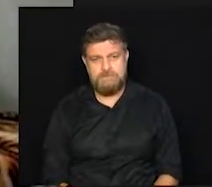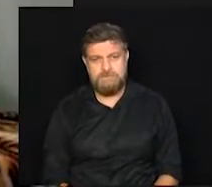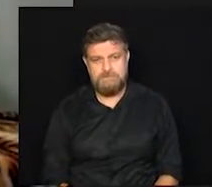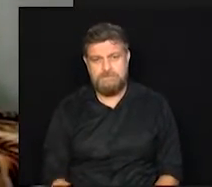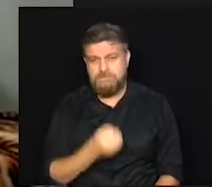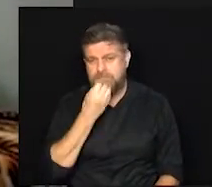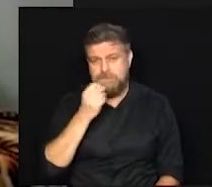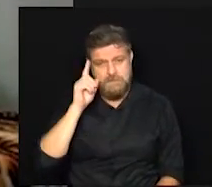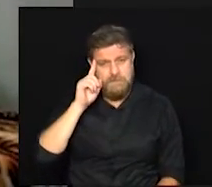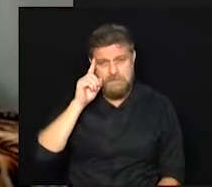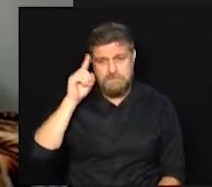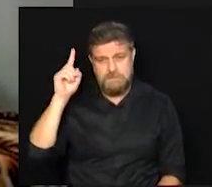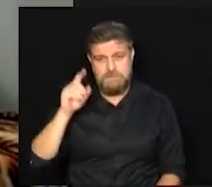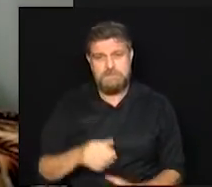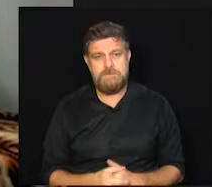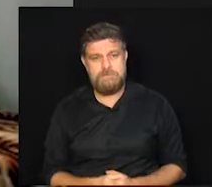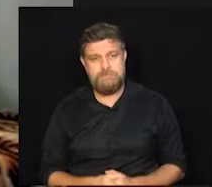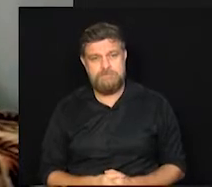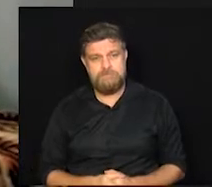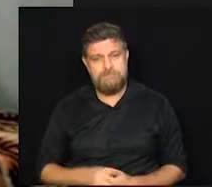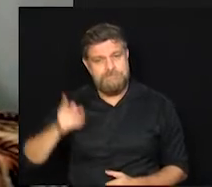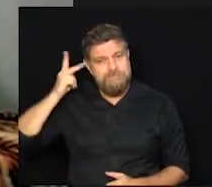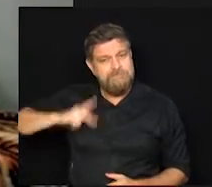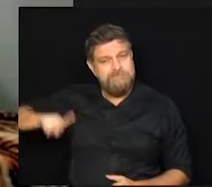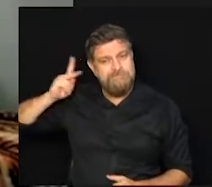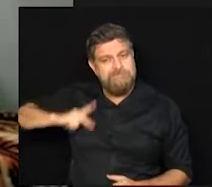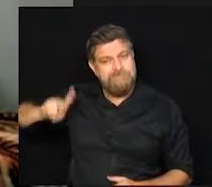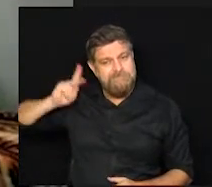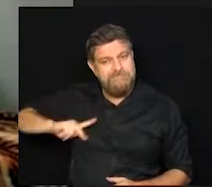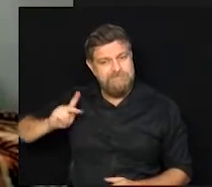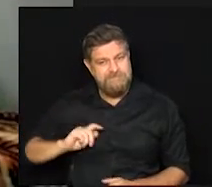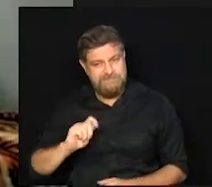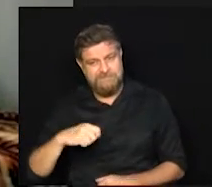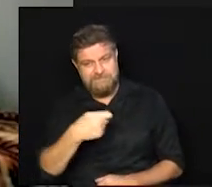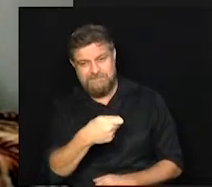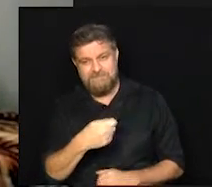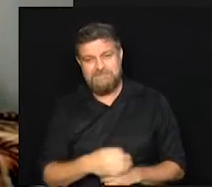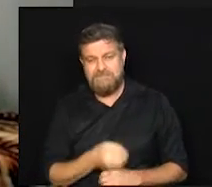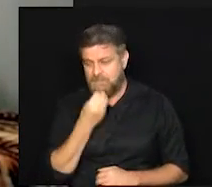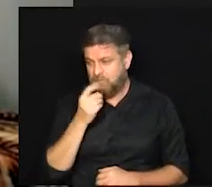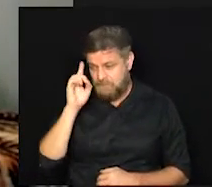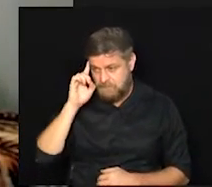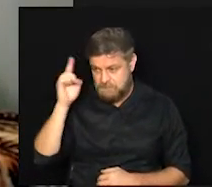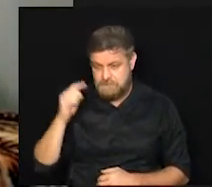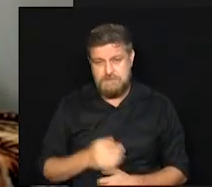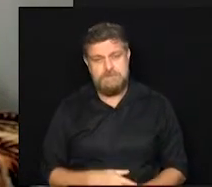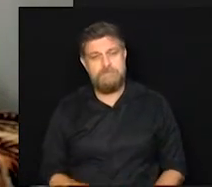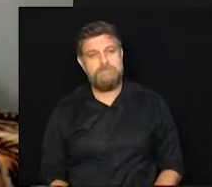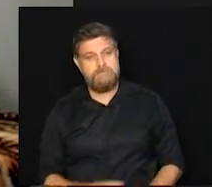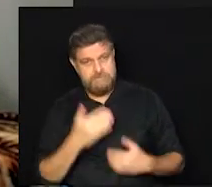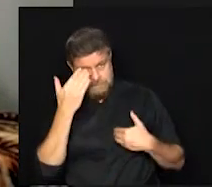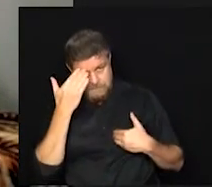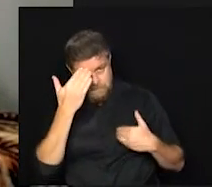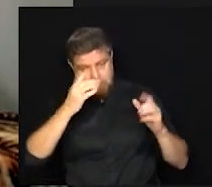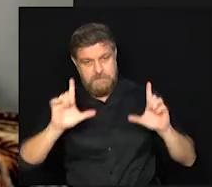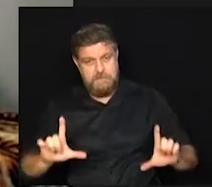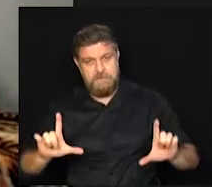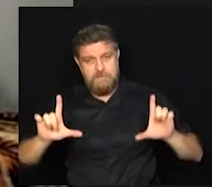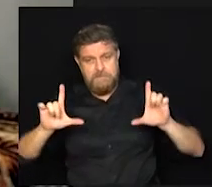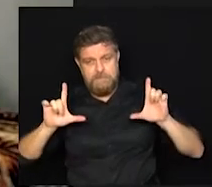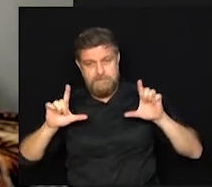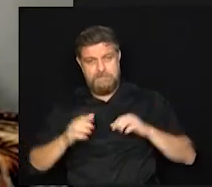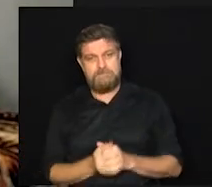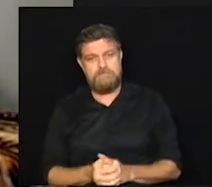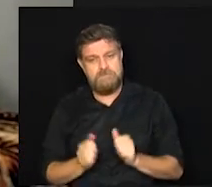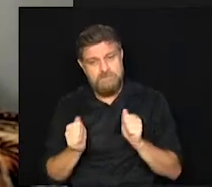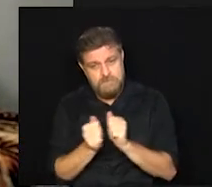Bom dia. Tudo bem? Bom dia, Priscila, tudo bem? Bom dia, tudo bom? Muito obrigado aí pela sua presença, de estar junto